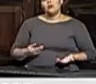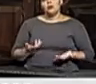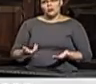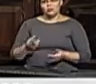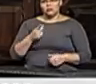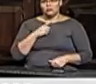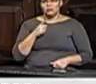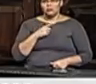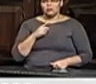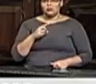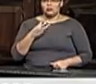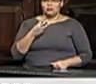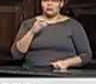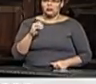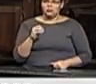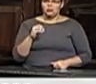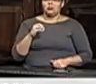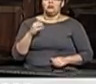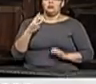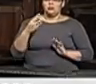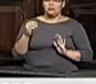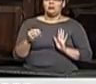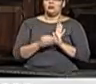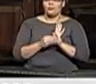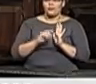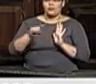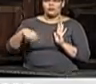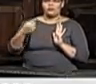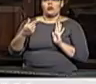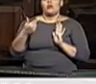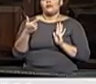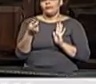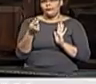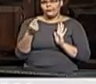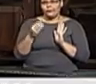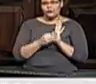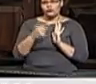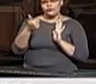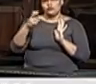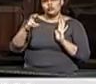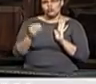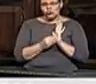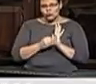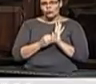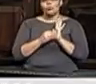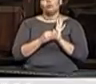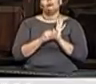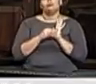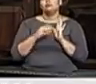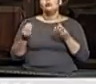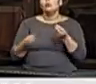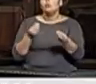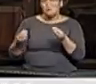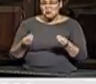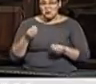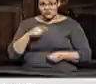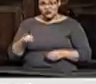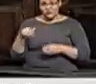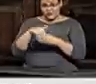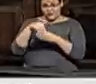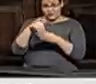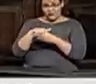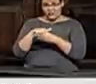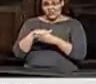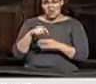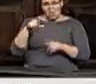Tem emenda para 30, tem emenda para 35, tem emenda para 20, tem emenda para 25. E daí, como é que é? A gente vai botar numa